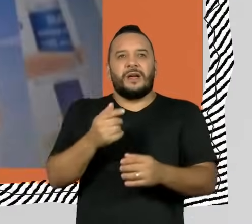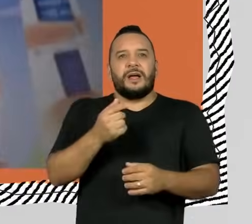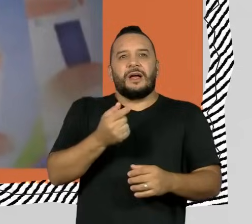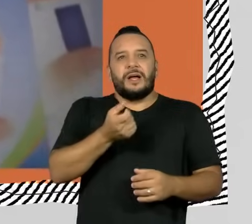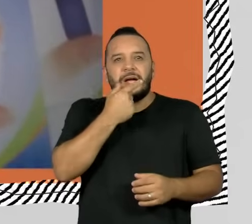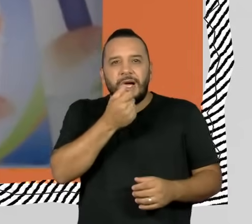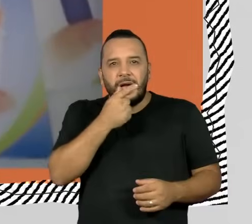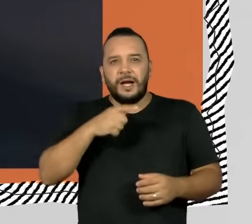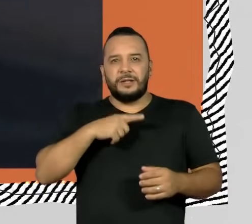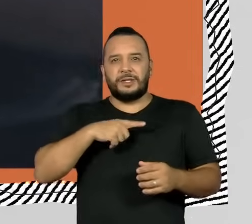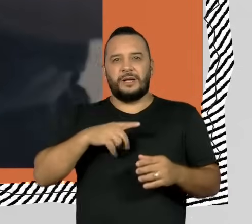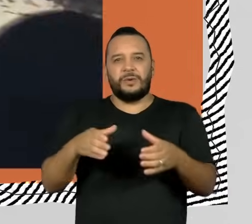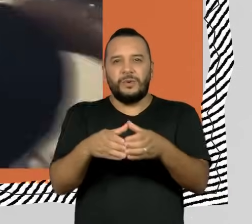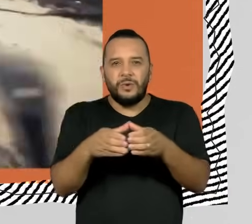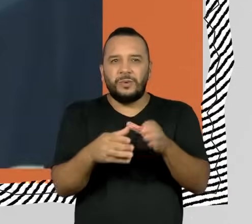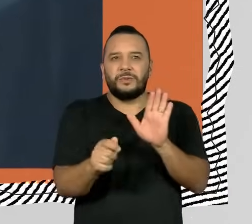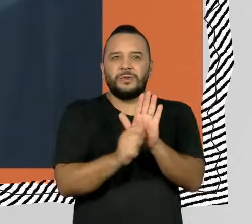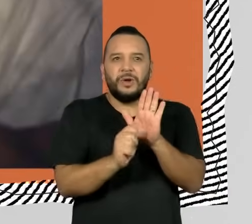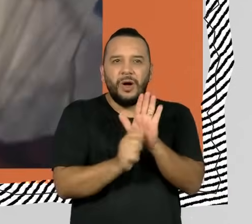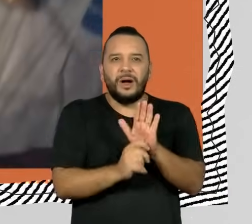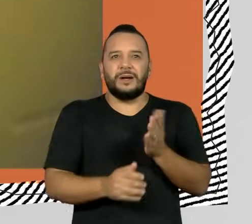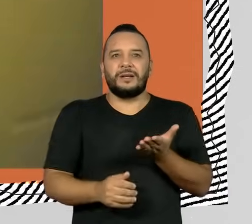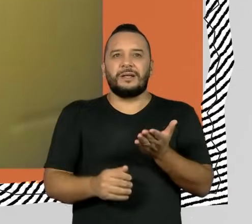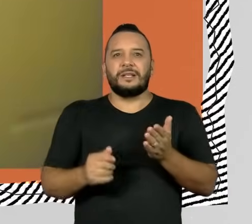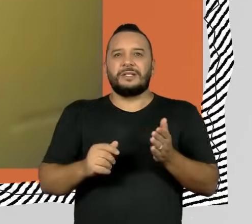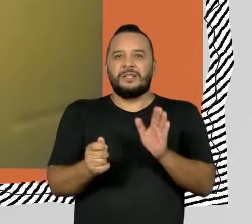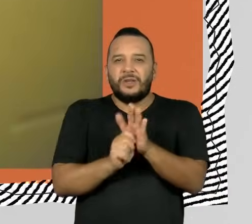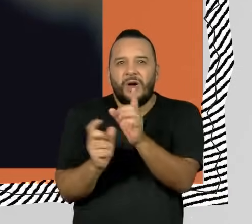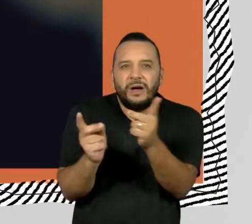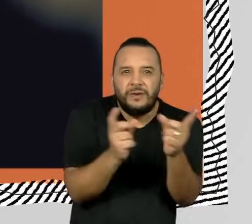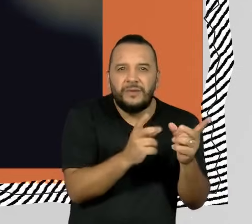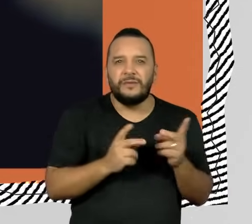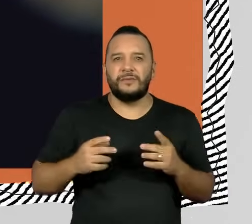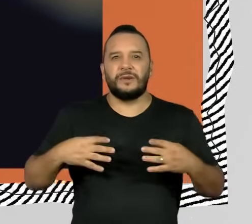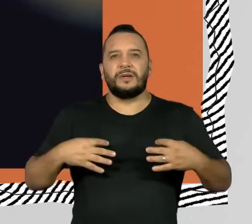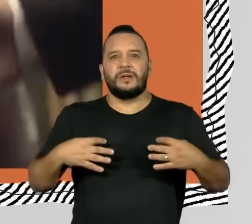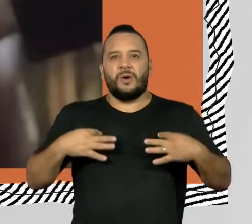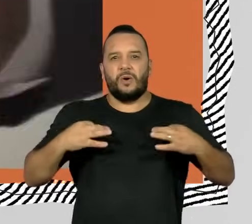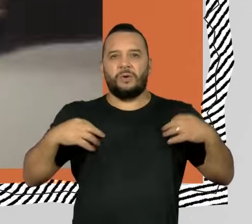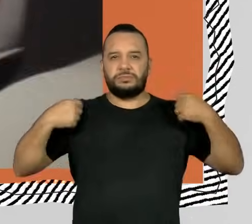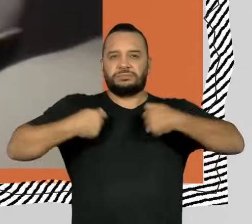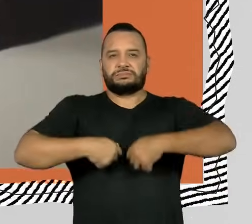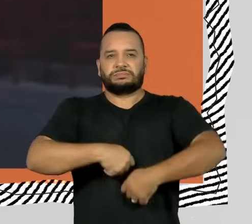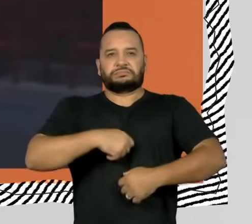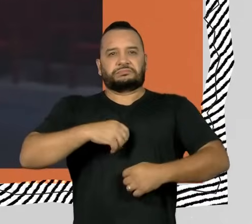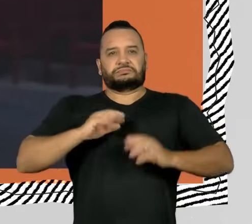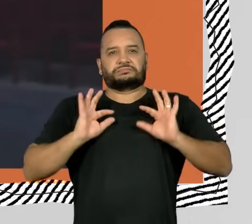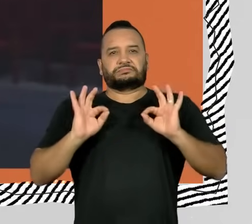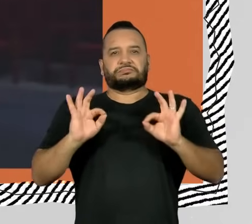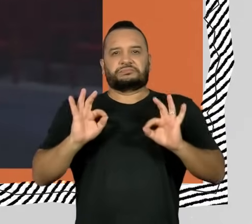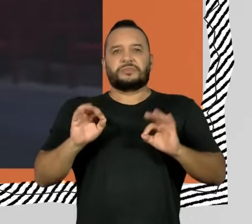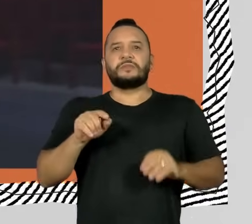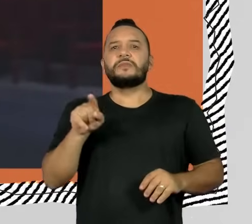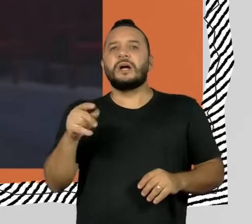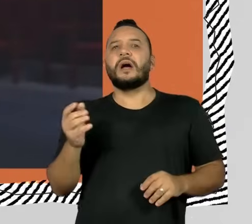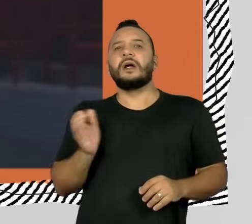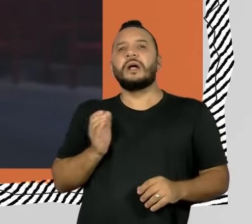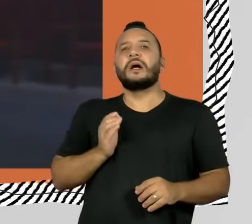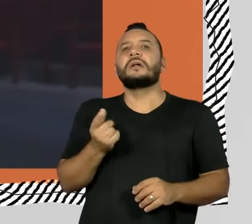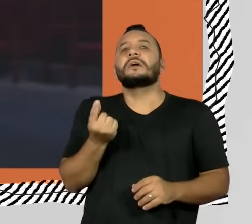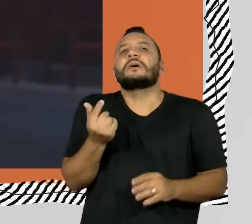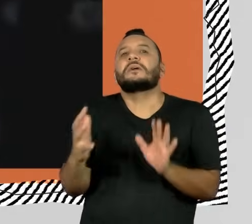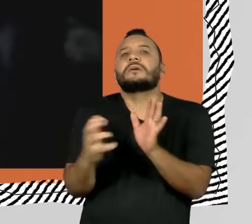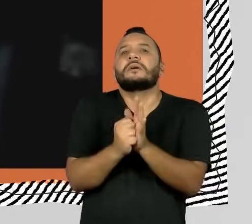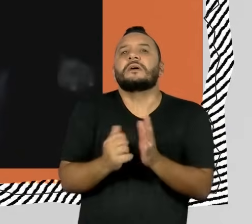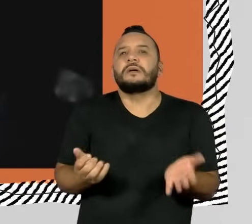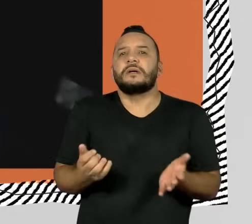This was a new drug cartel. There were drug dealers wearing suits and lab coats. Basically, here's some money, write some scripts.